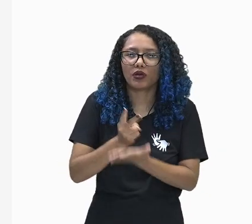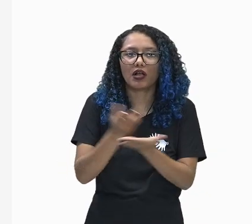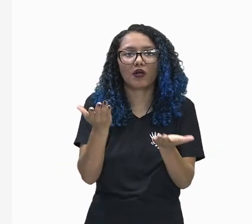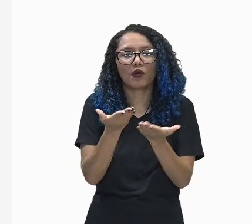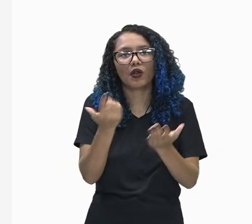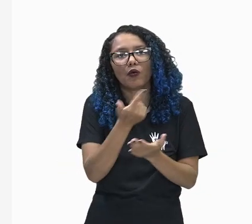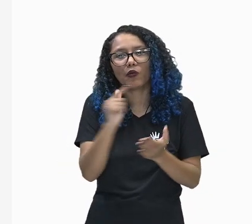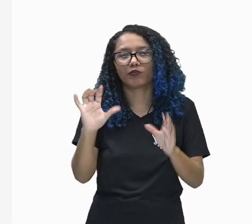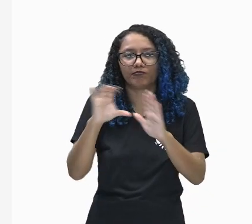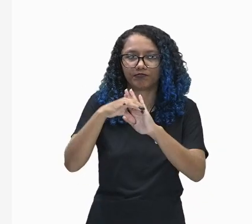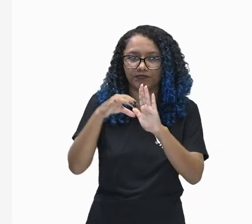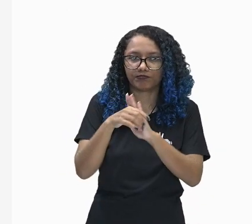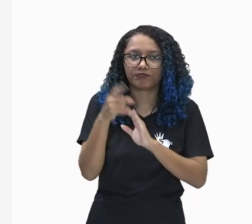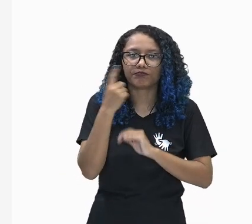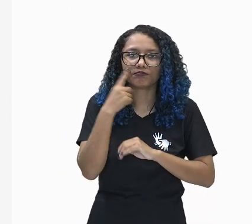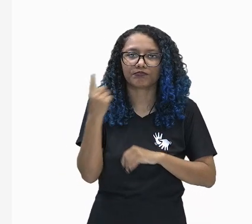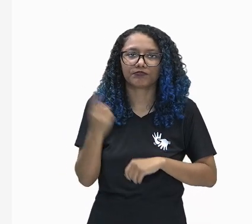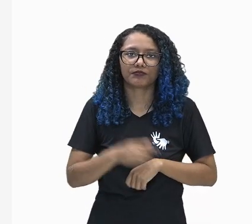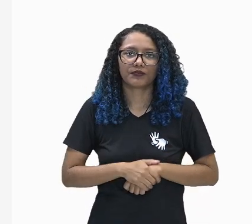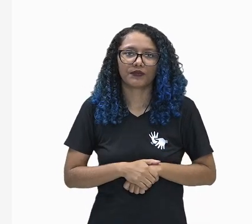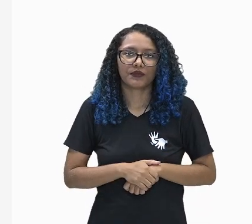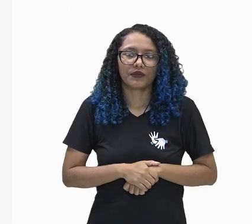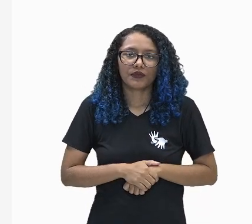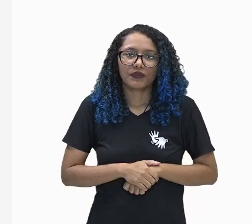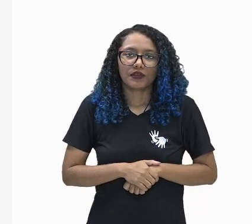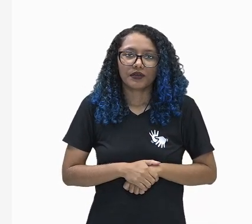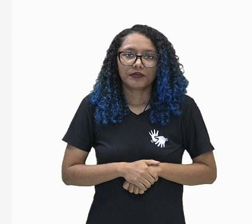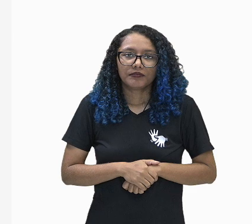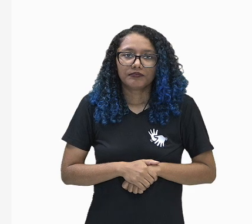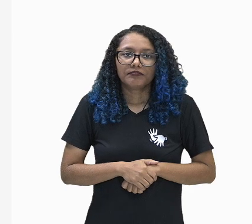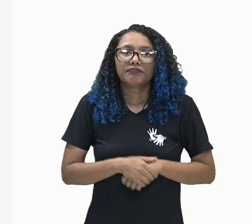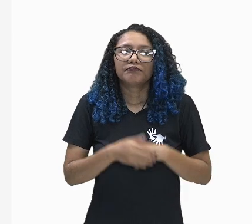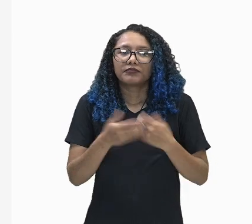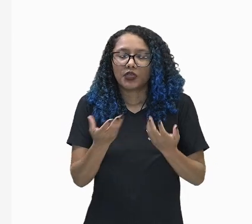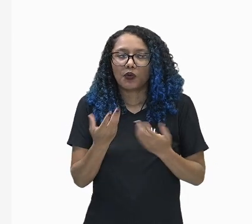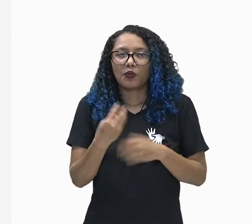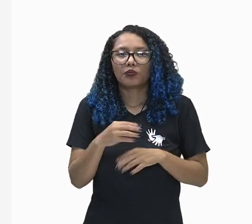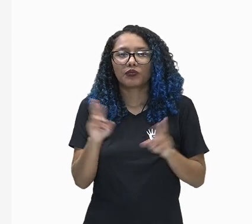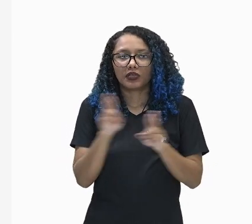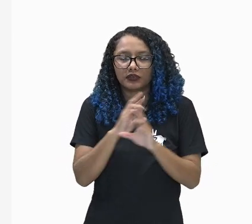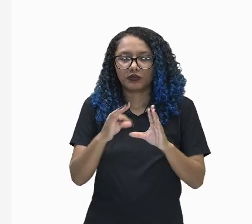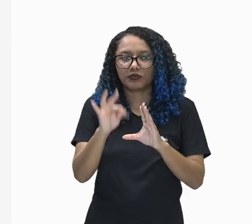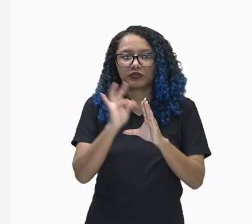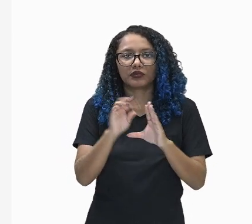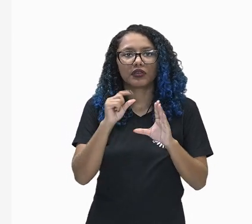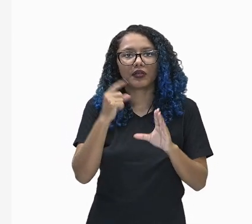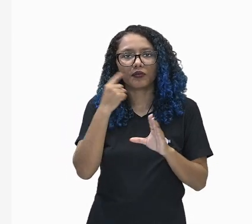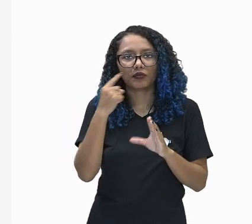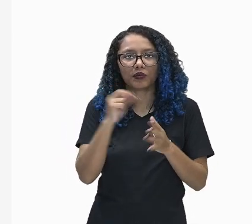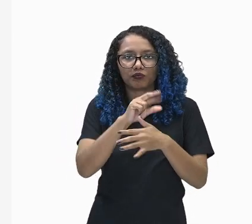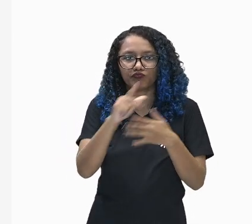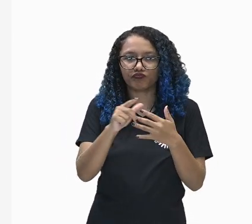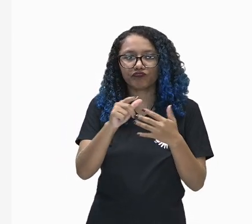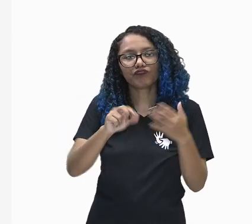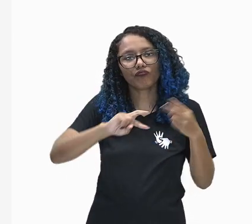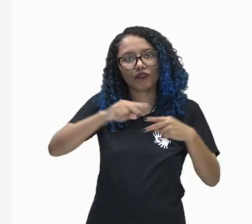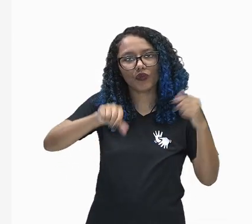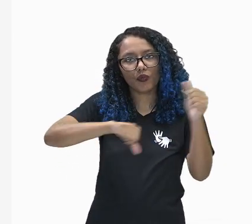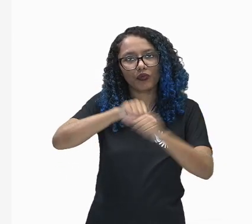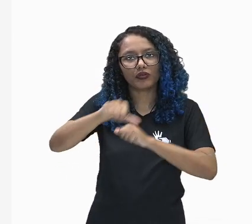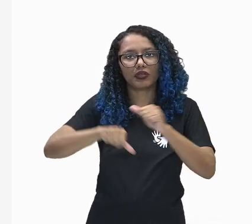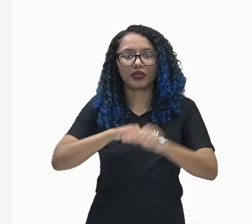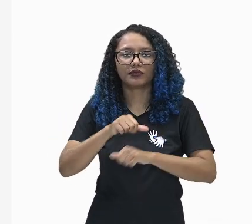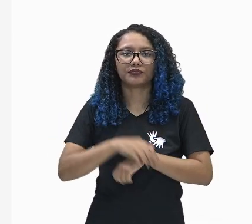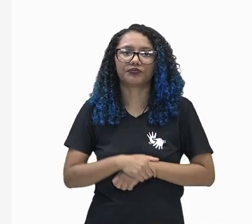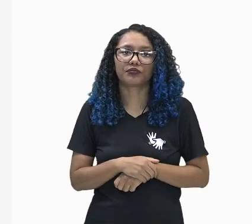outros conceitos dentro da biotecnologia. Relacionados aos transgênicos, nós temos os organismos geneticamente modificados,